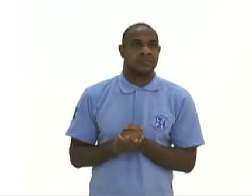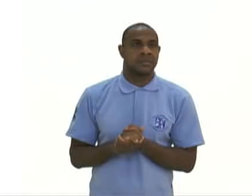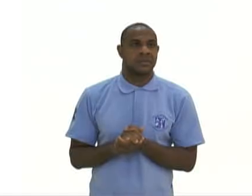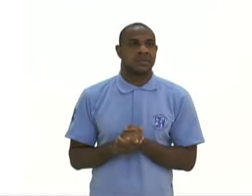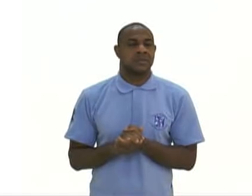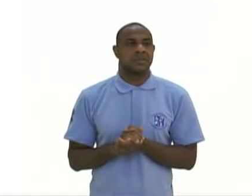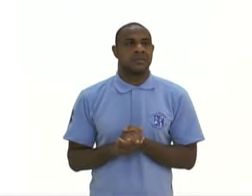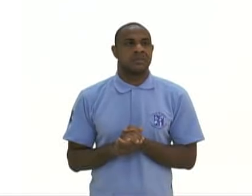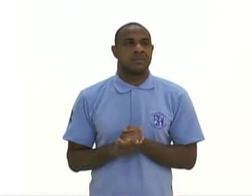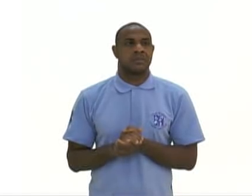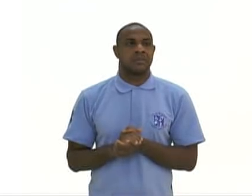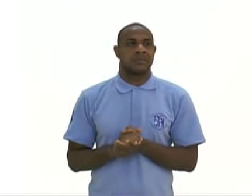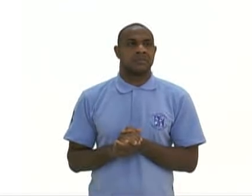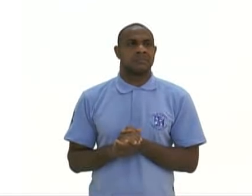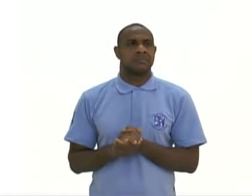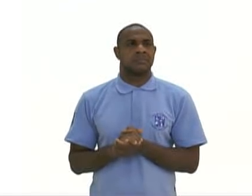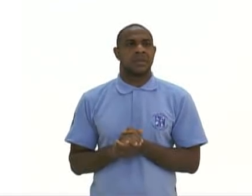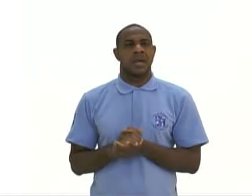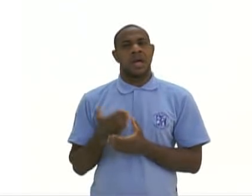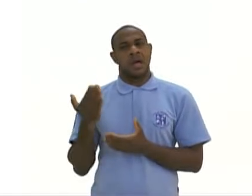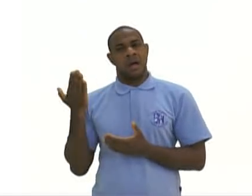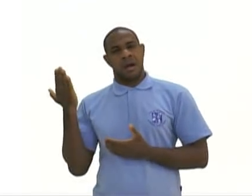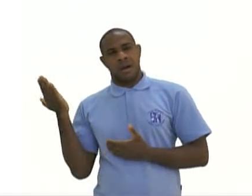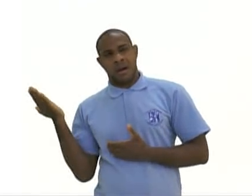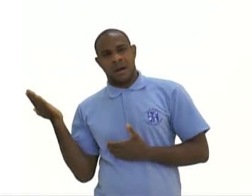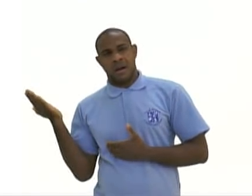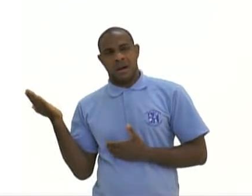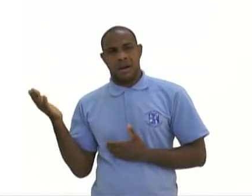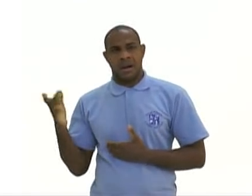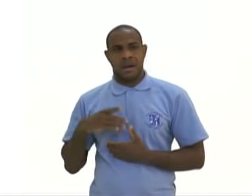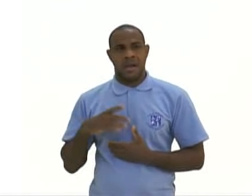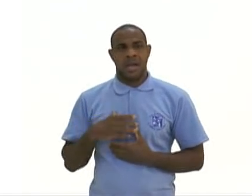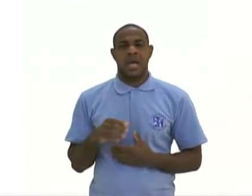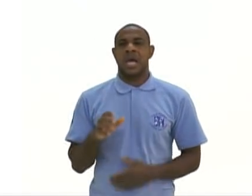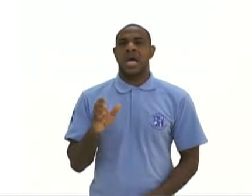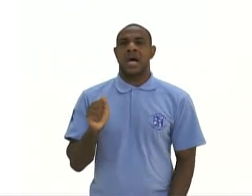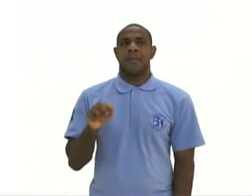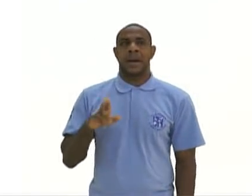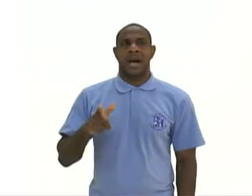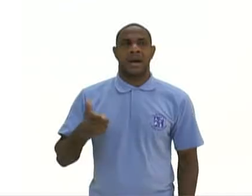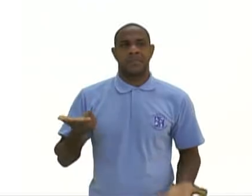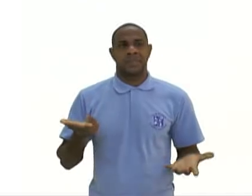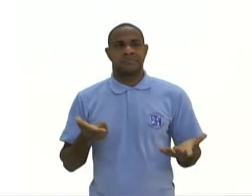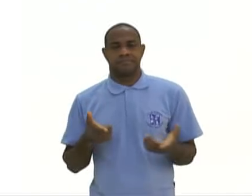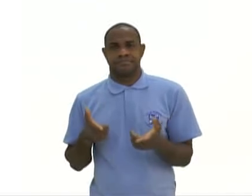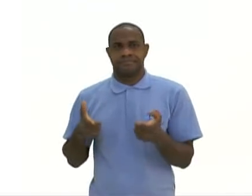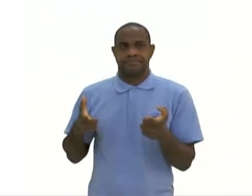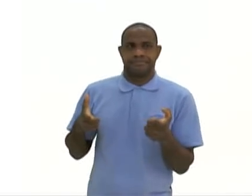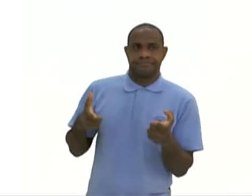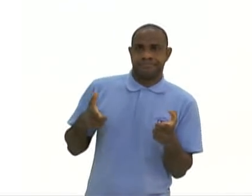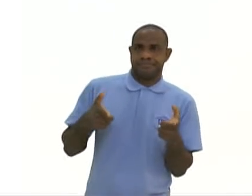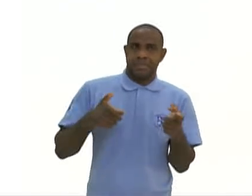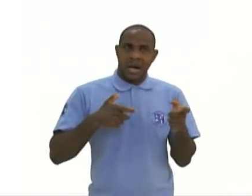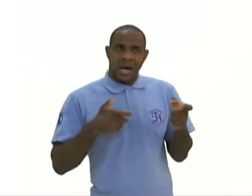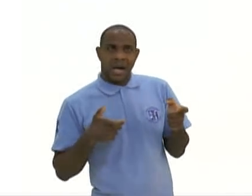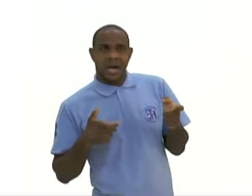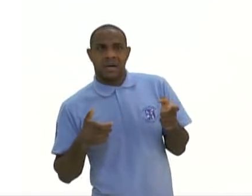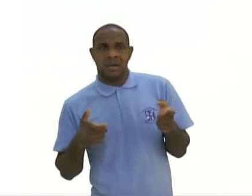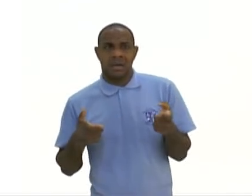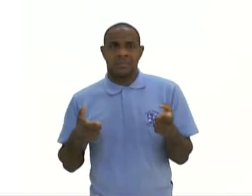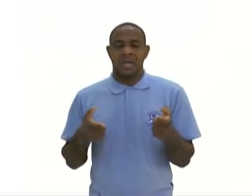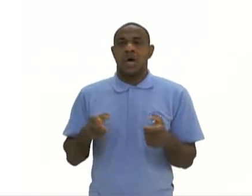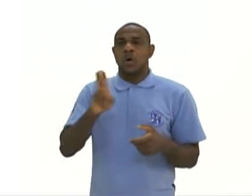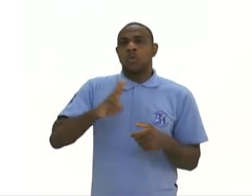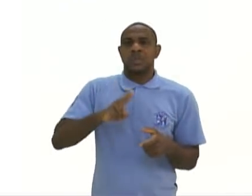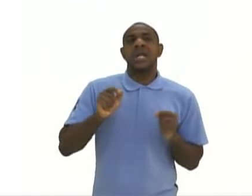O Francisca, né? Era para arma, era um instrumento de arma, realmente, um equipamento de arma, mas também usado na